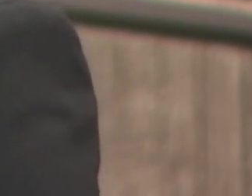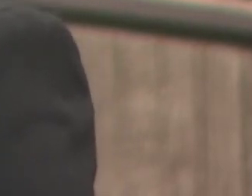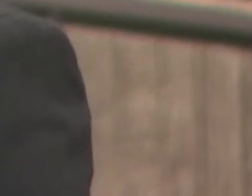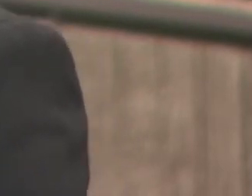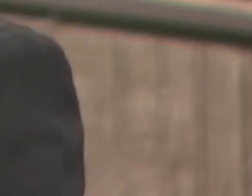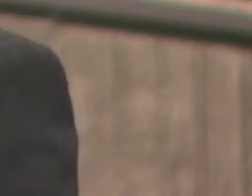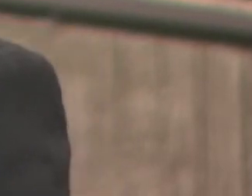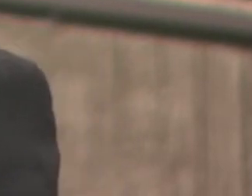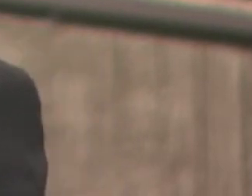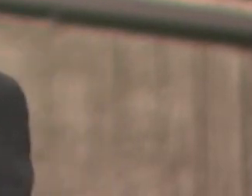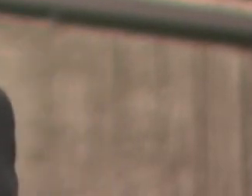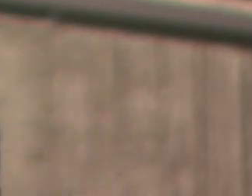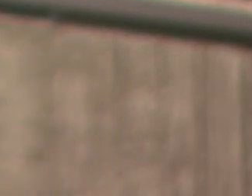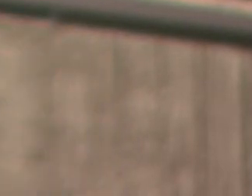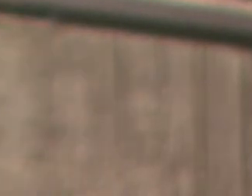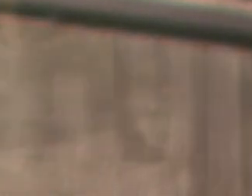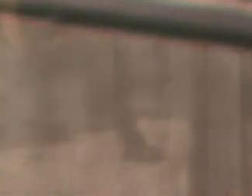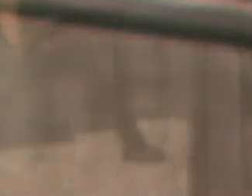catena